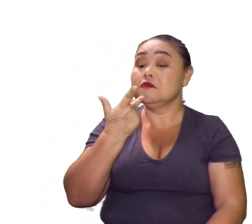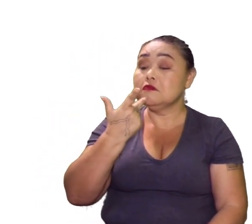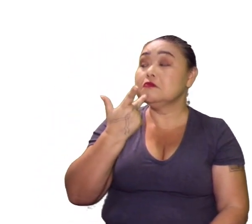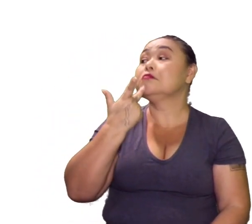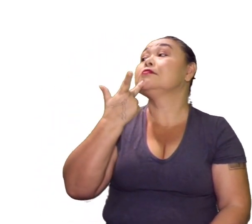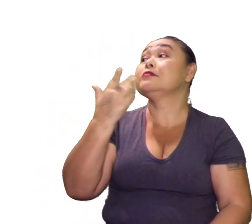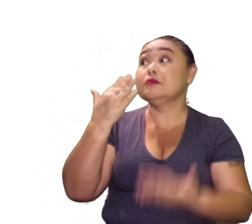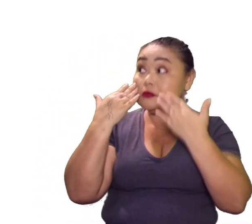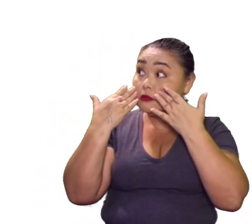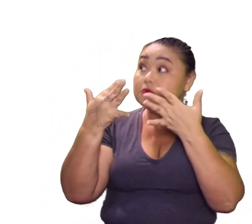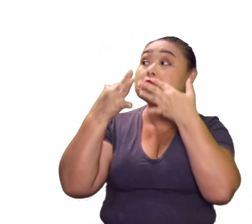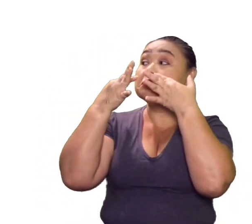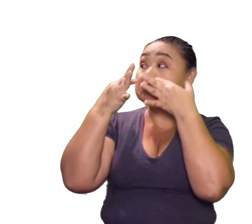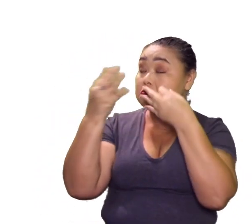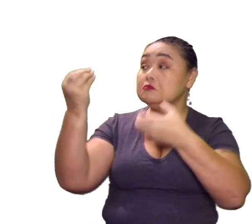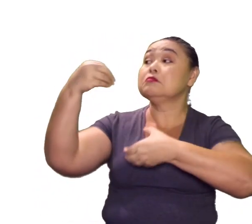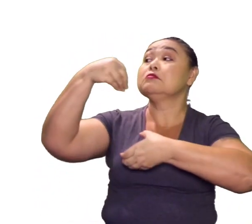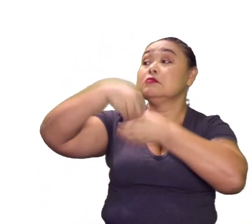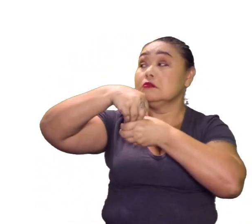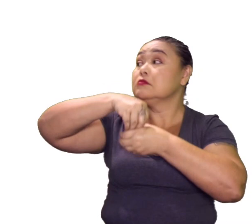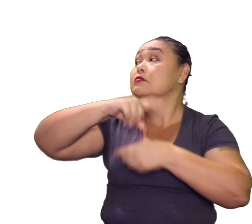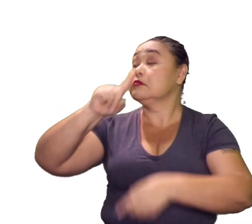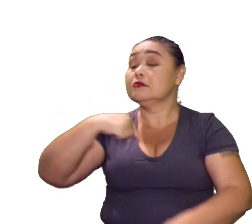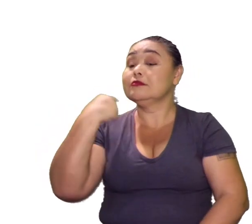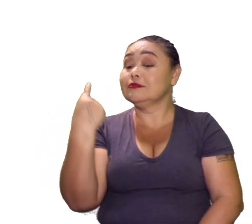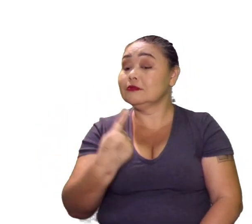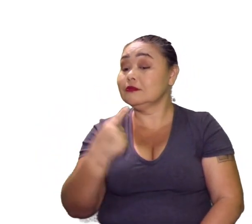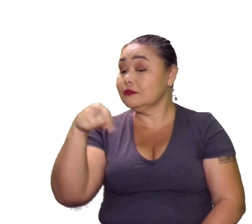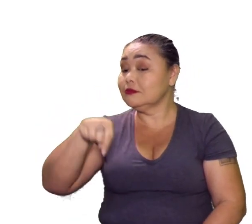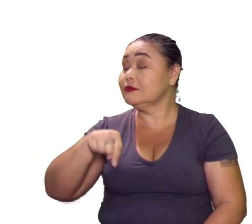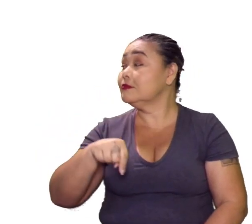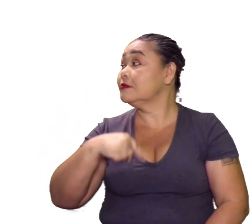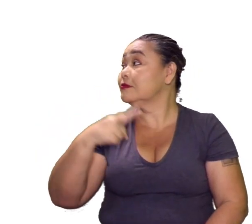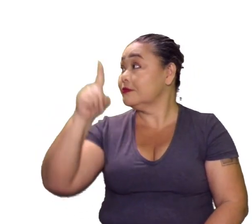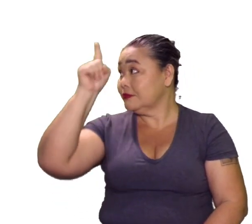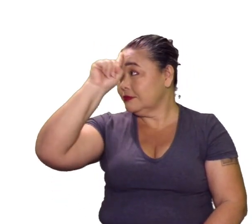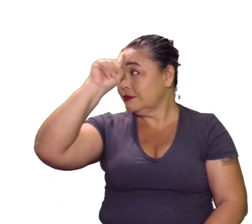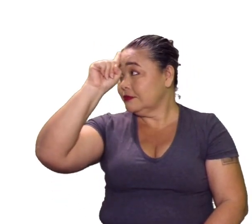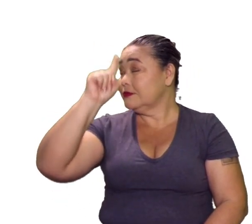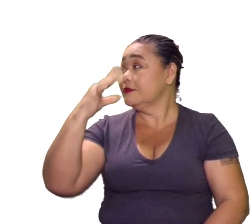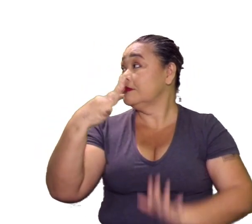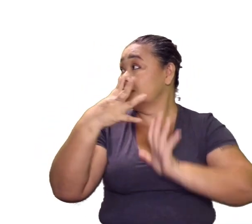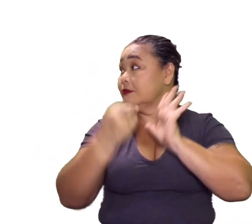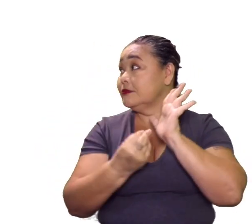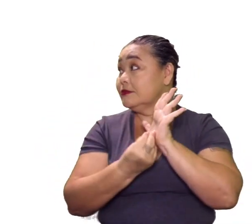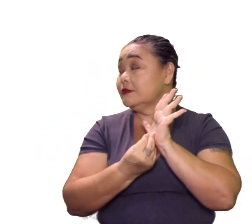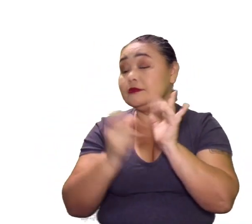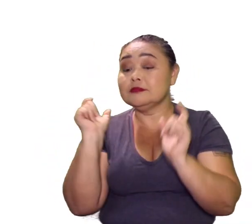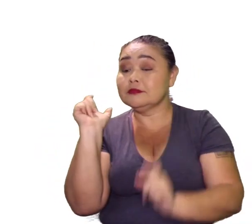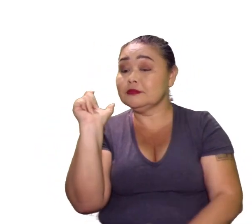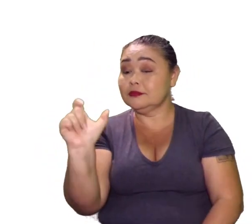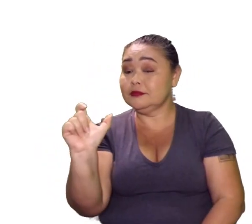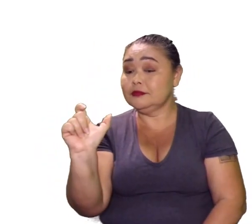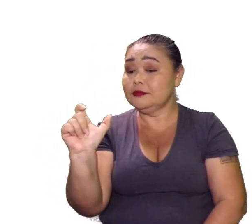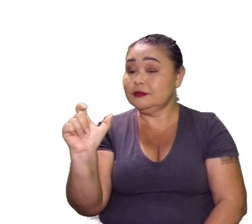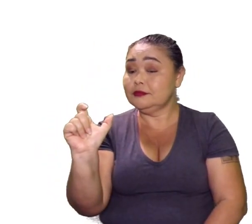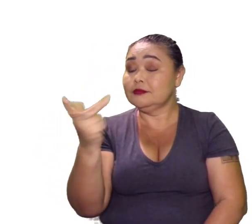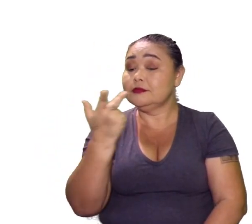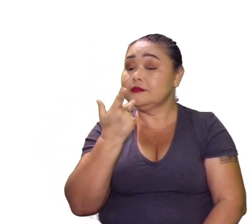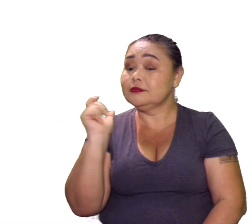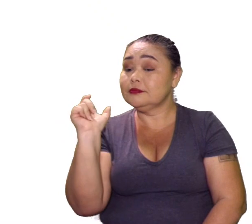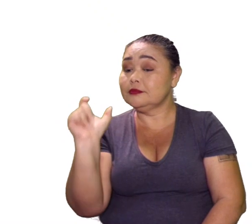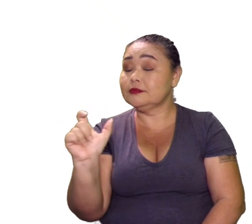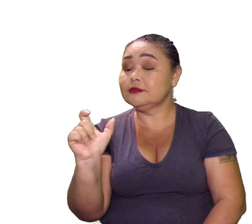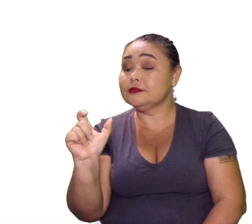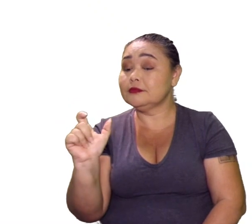de uma realidade que faz parte, que está fazendo parte do nosso cotidiano na Amazônia. E uma palavra que tem nessa música, falando